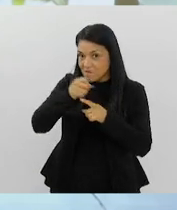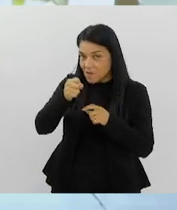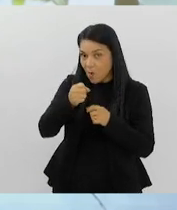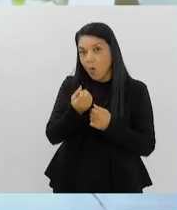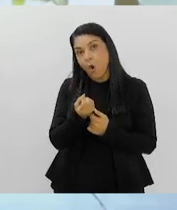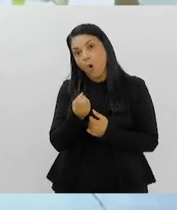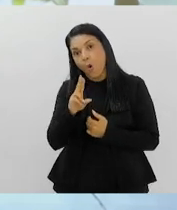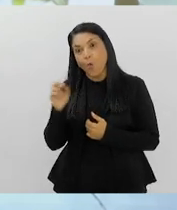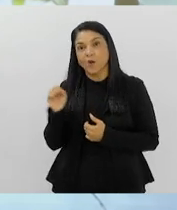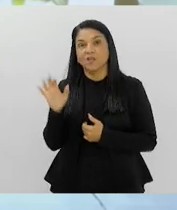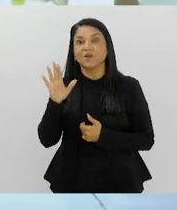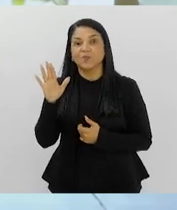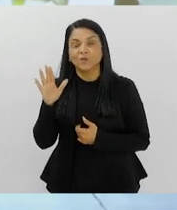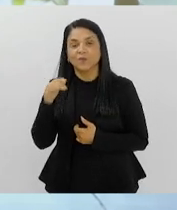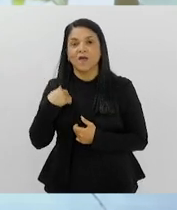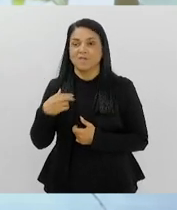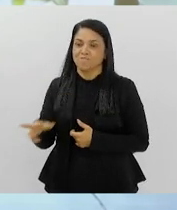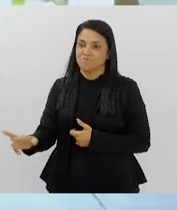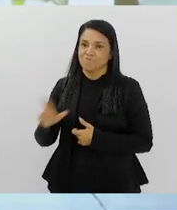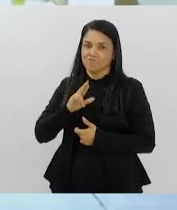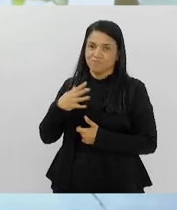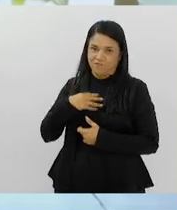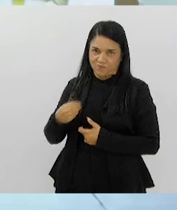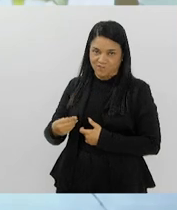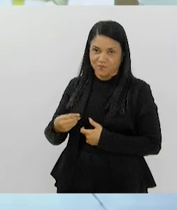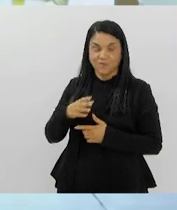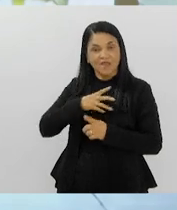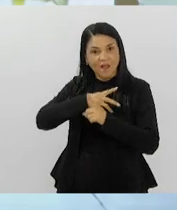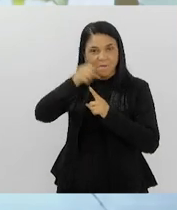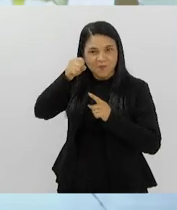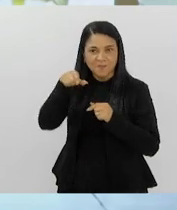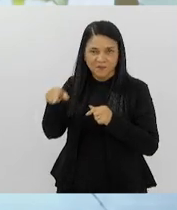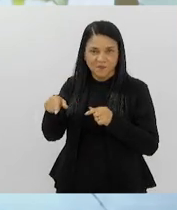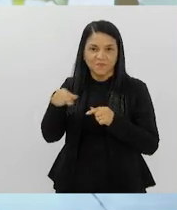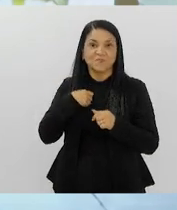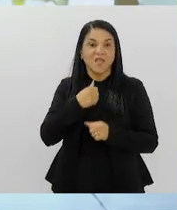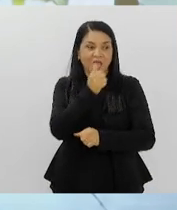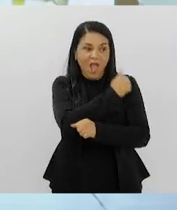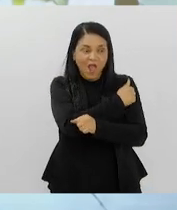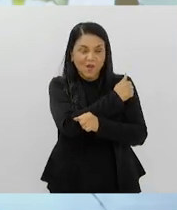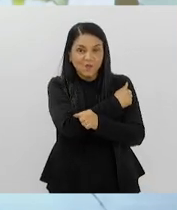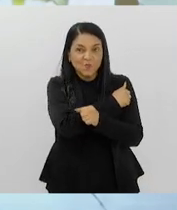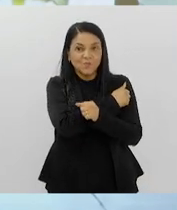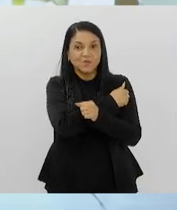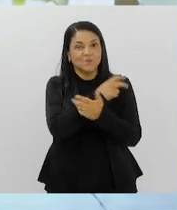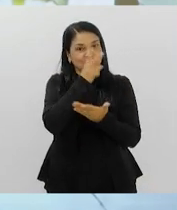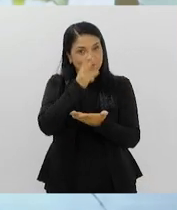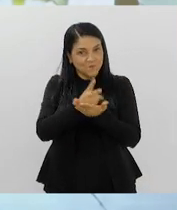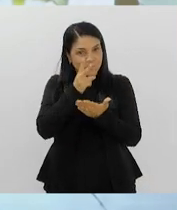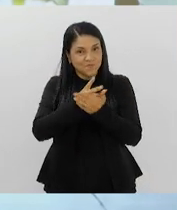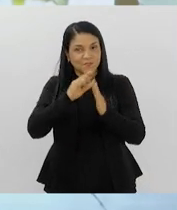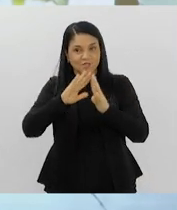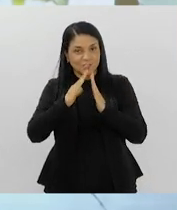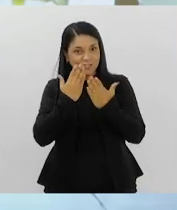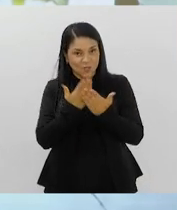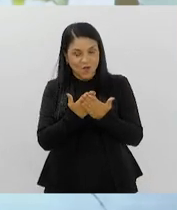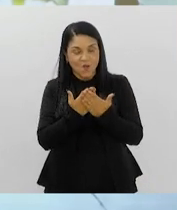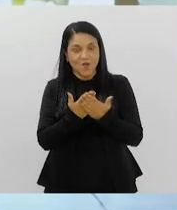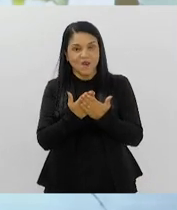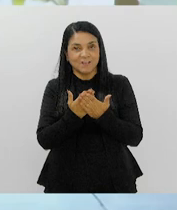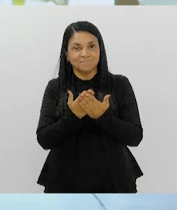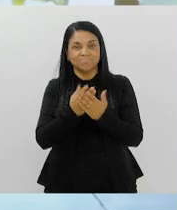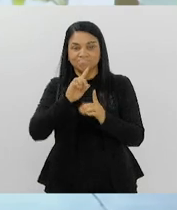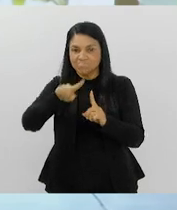rico? Eles falaram que querem ser campeão. Então, aí nós temos alunos dessa escola que tiveram excelentes resultados nos